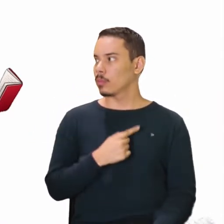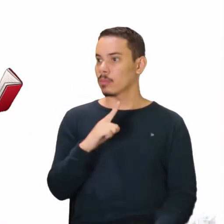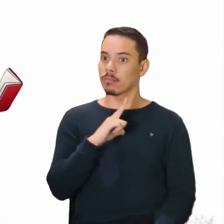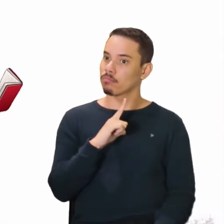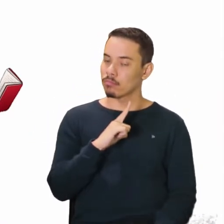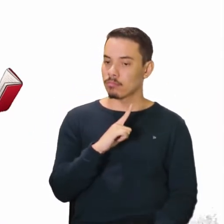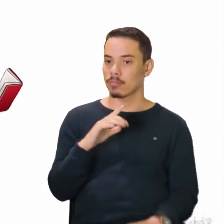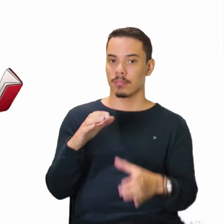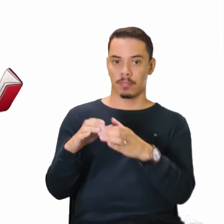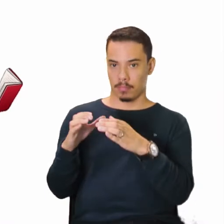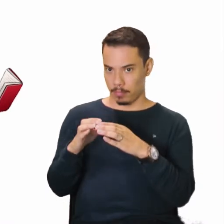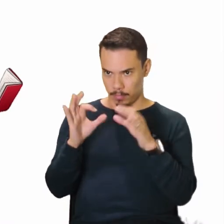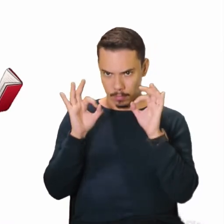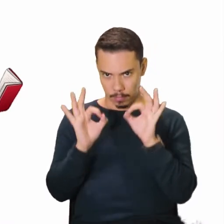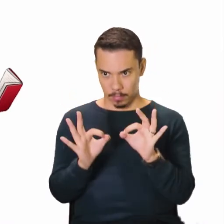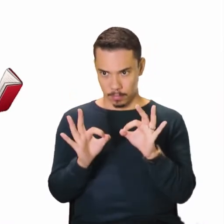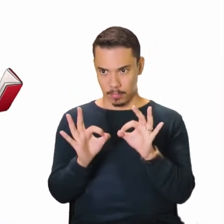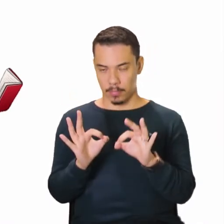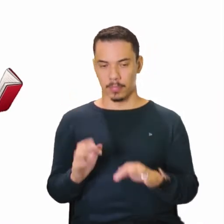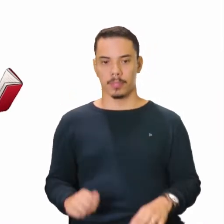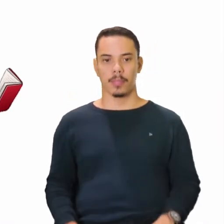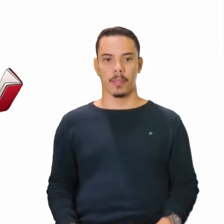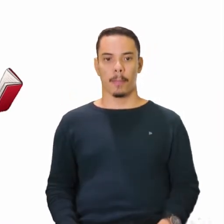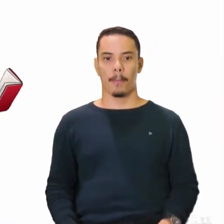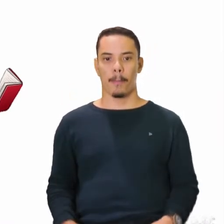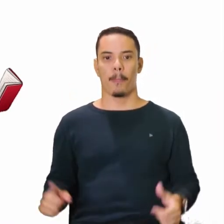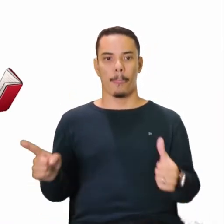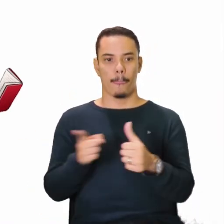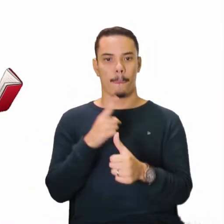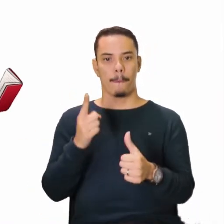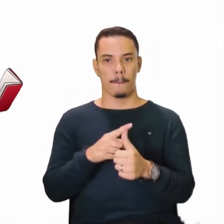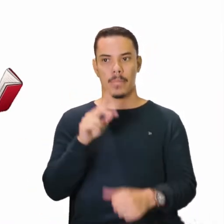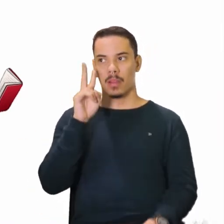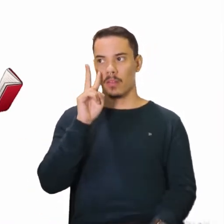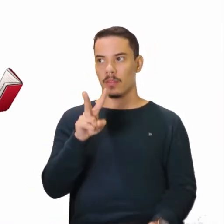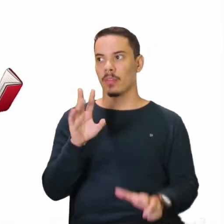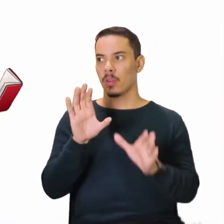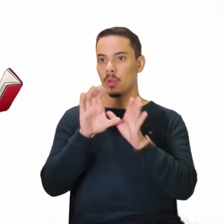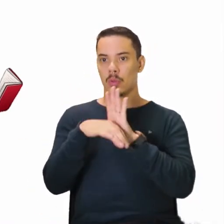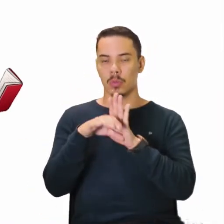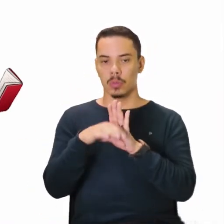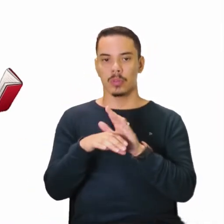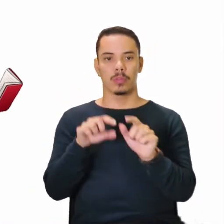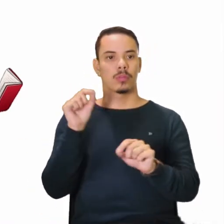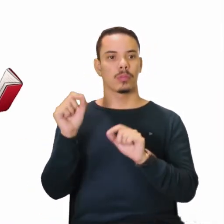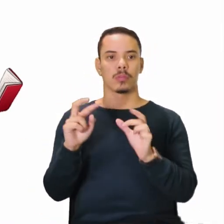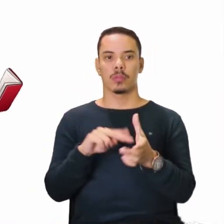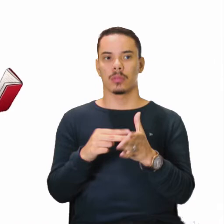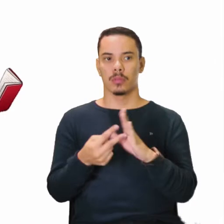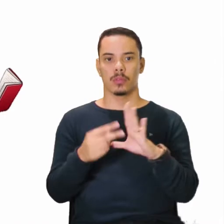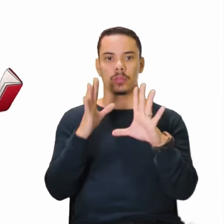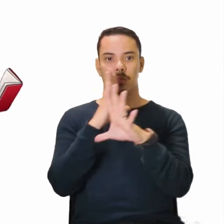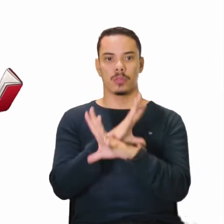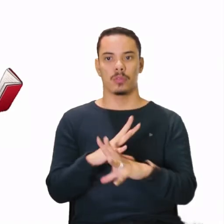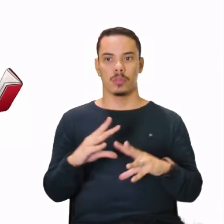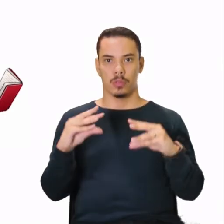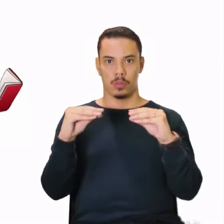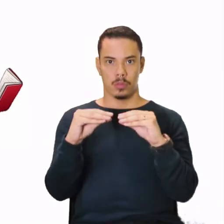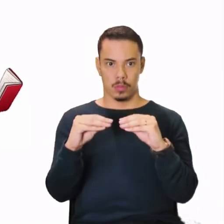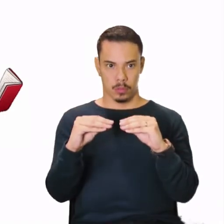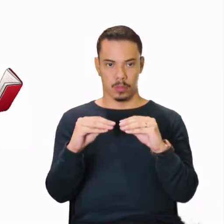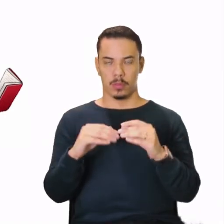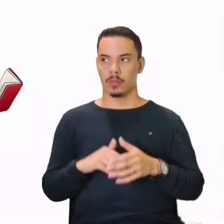a classificação, beleza? Então vamos lá. Primeiro vamos ao conceito. O que vem a ser conjunção,